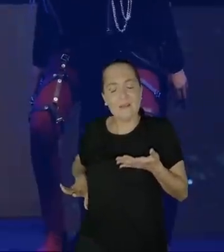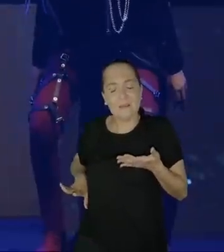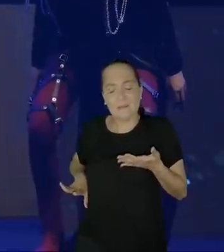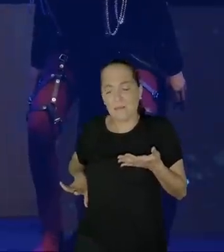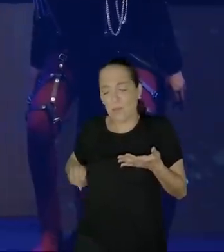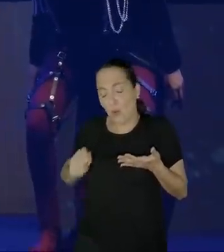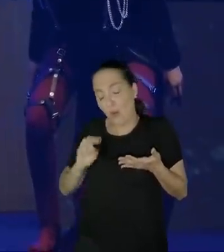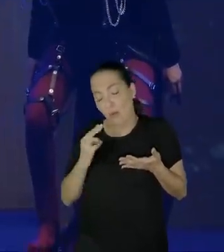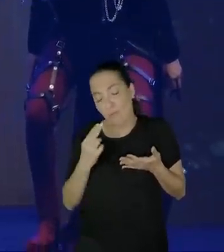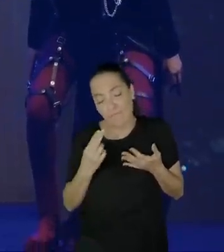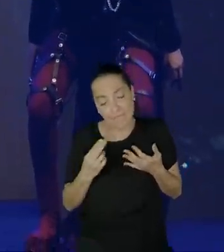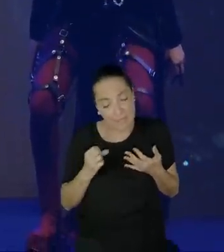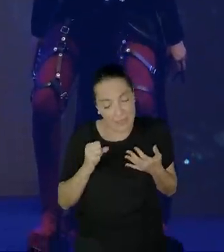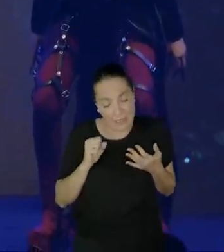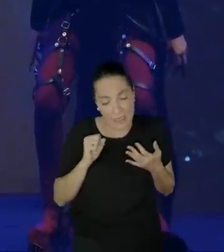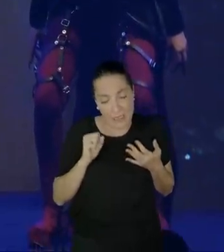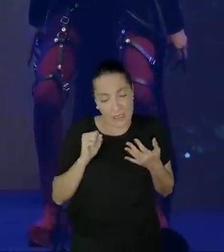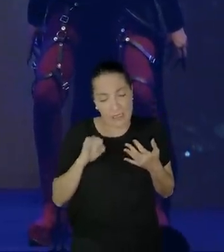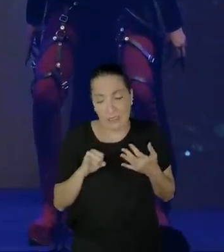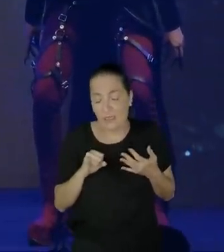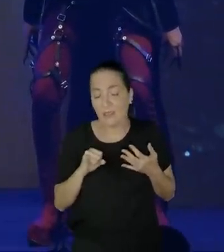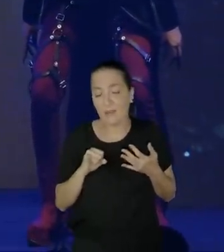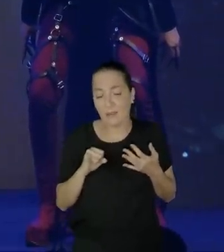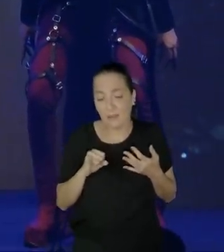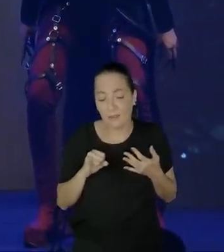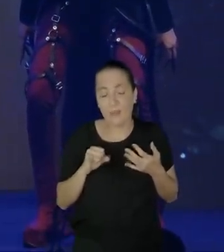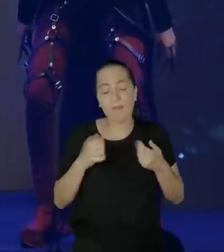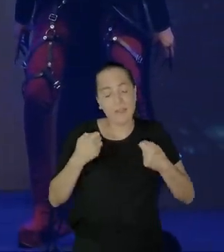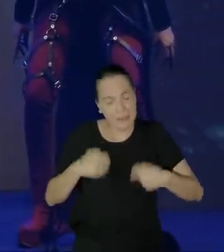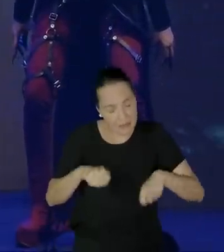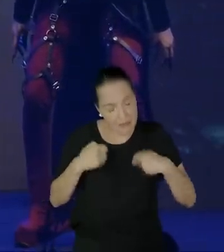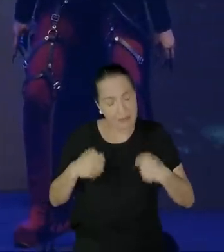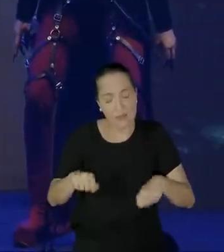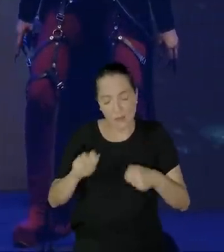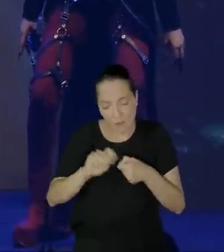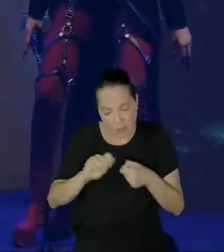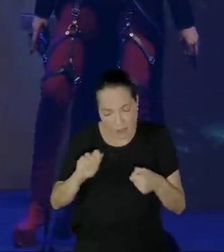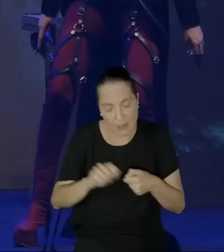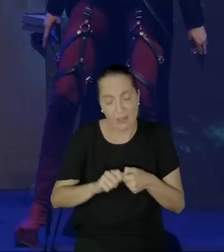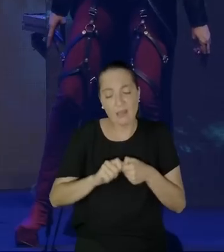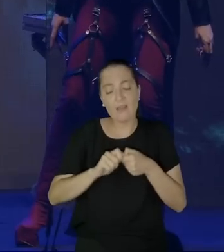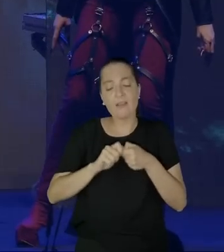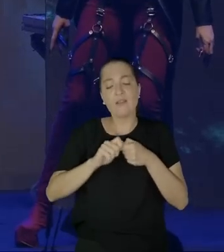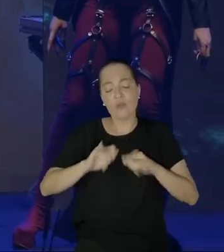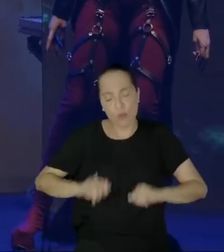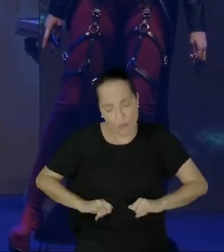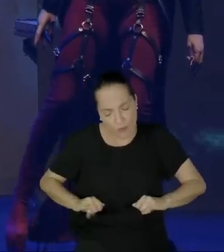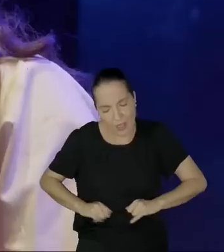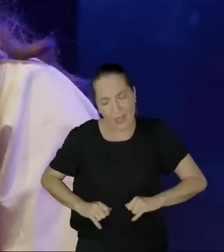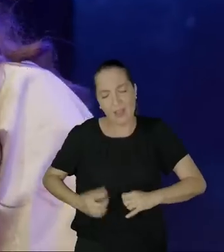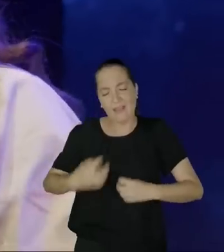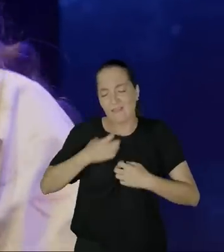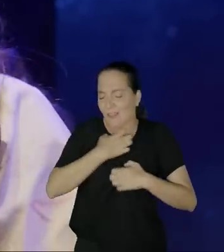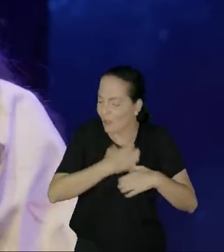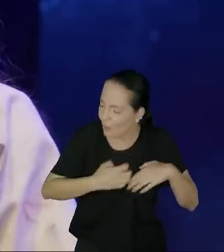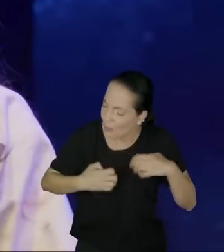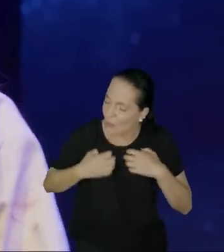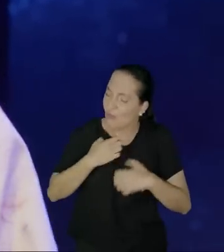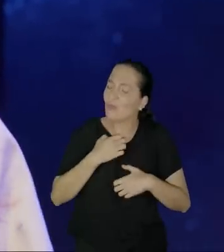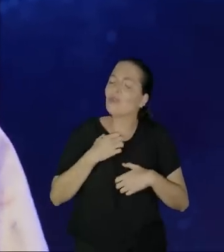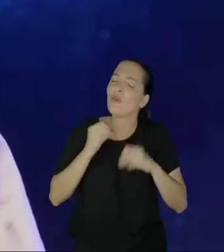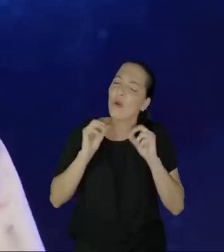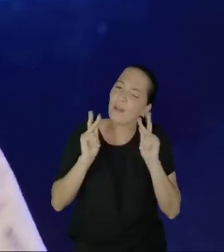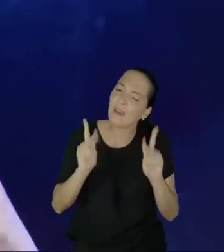No entanto, se é indispensável que eu beba deste cálice, seja feita